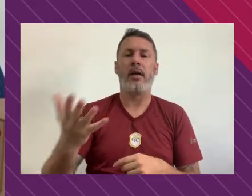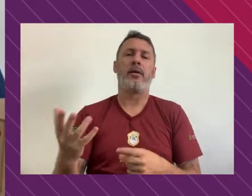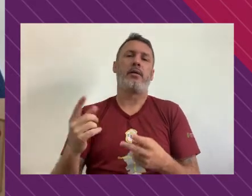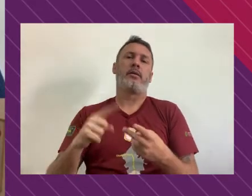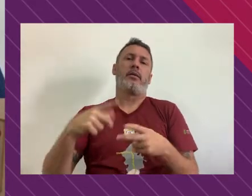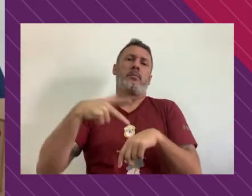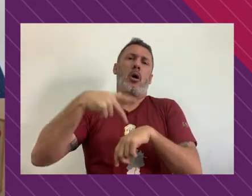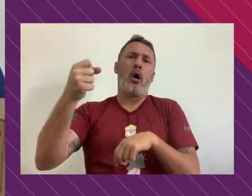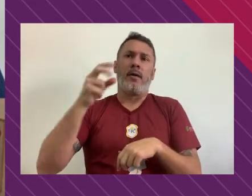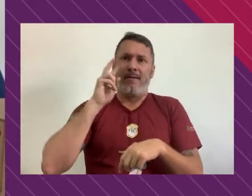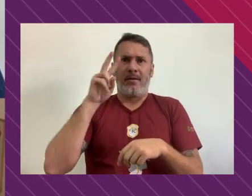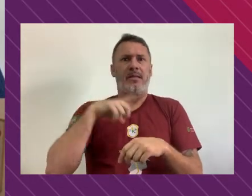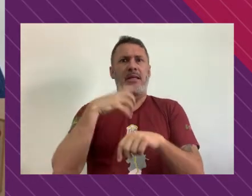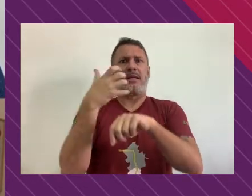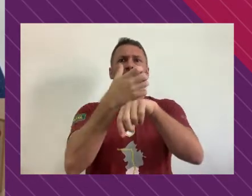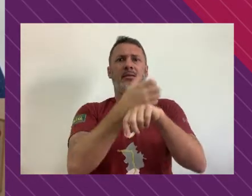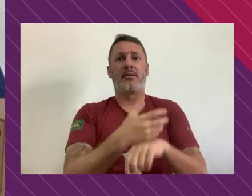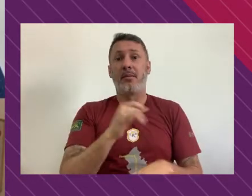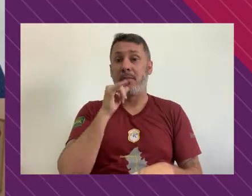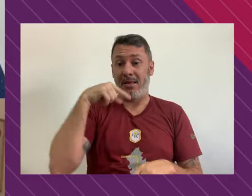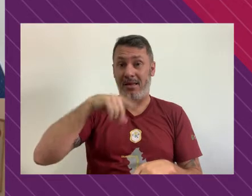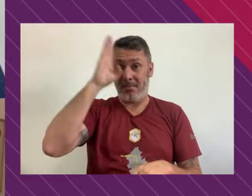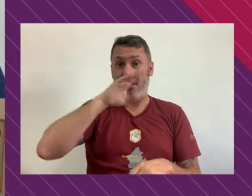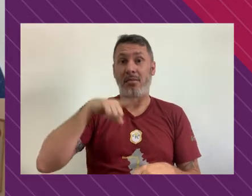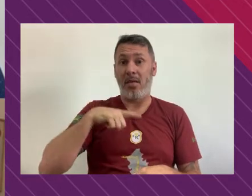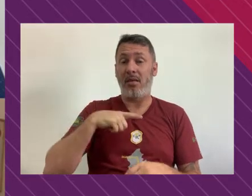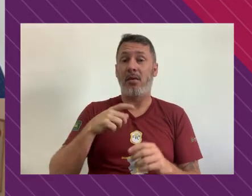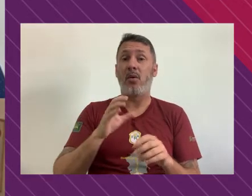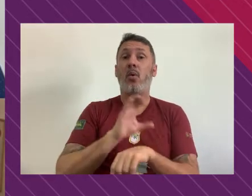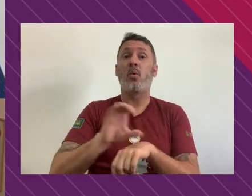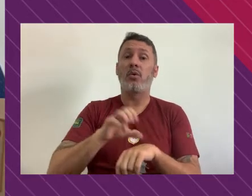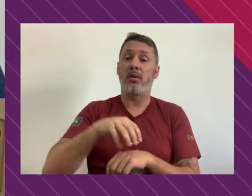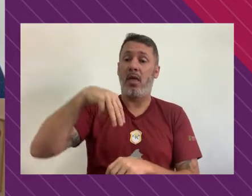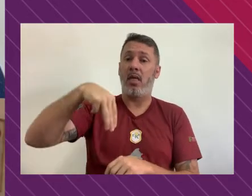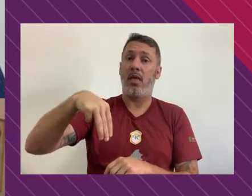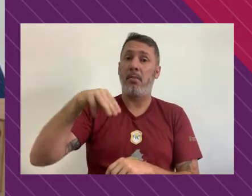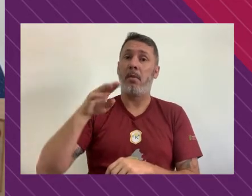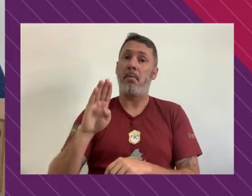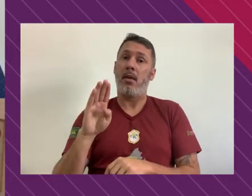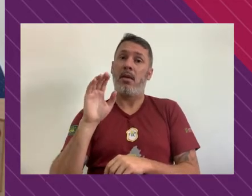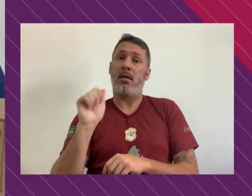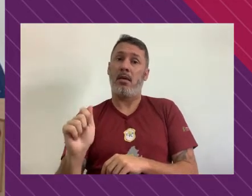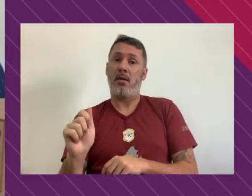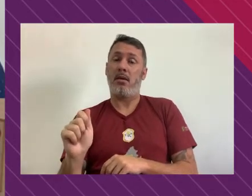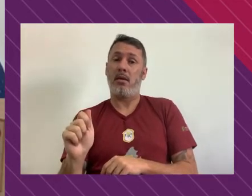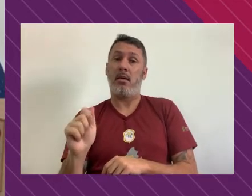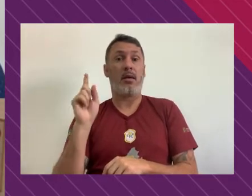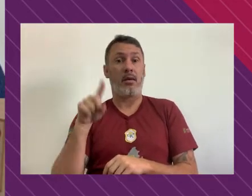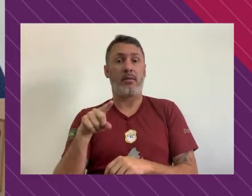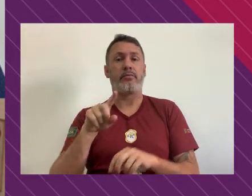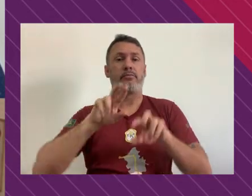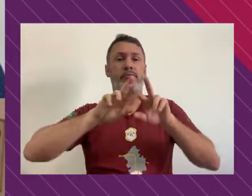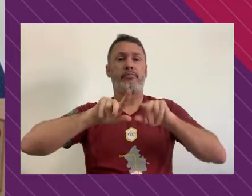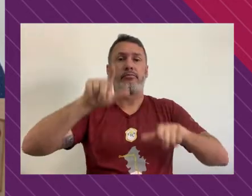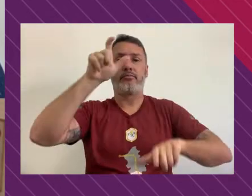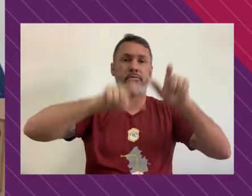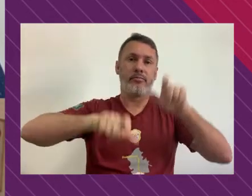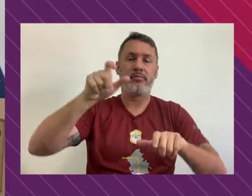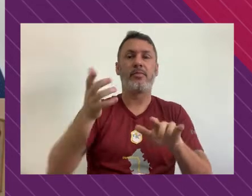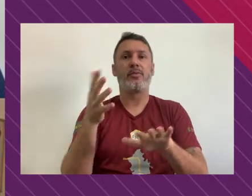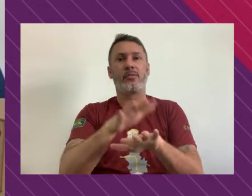Hoje no Brasil tem MBAs em diversidade e inclusão. Eu sou professor de disciplinas de diversidade e inclusão